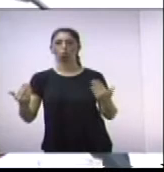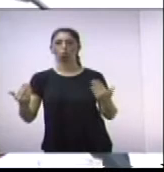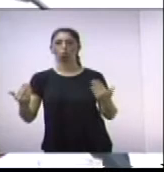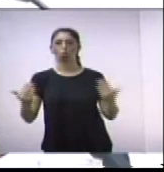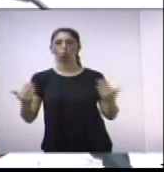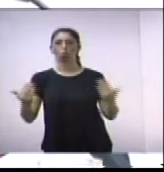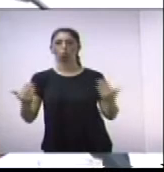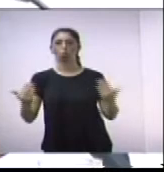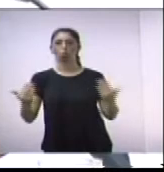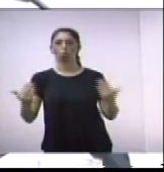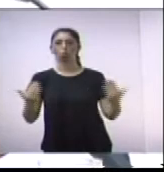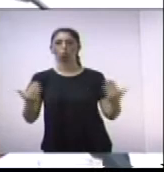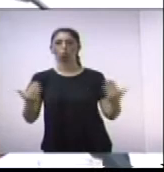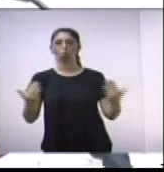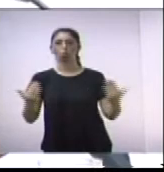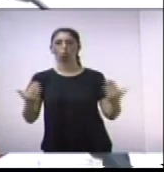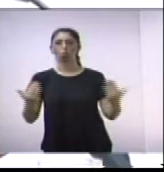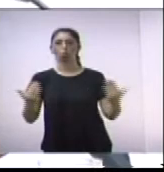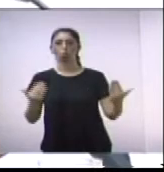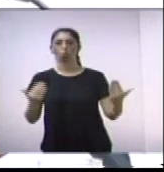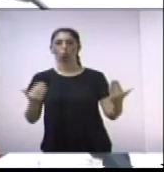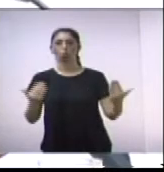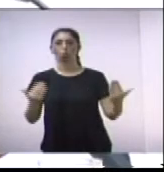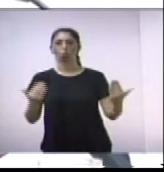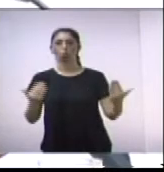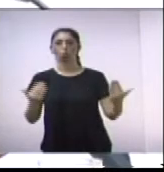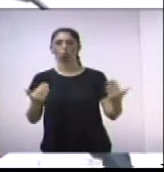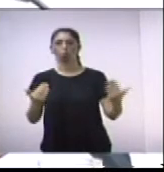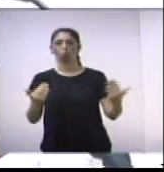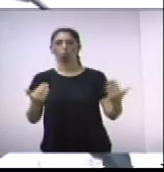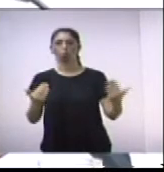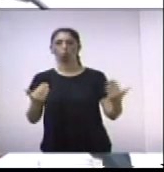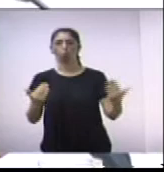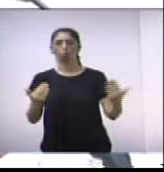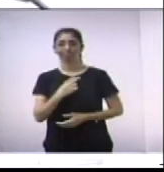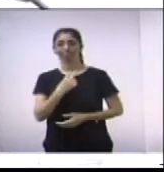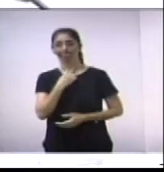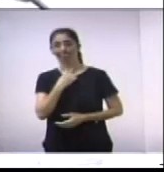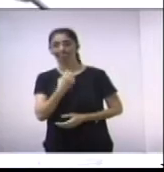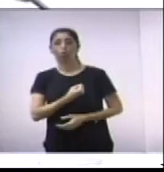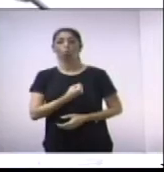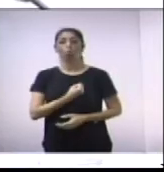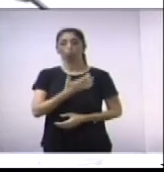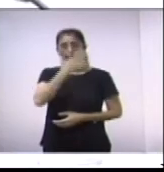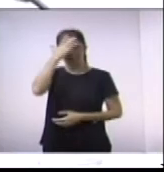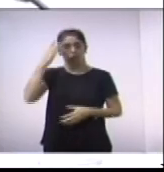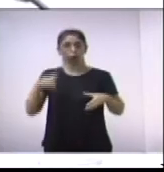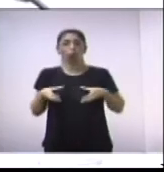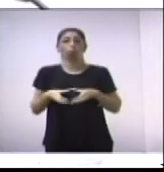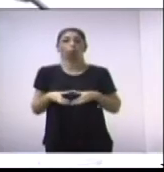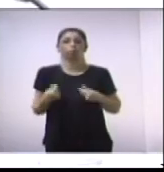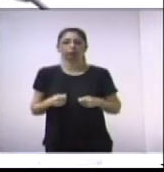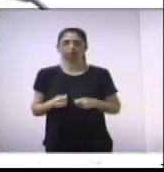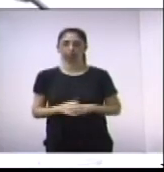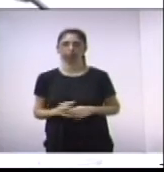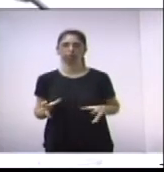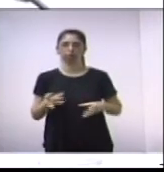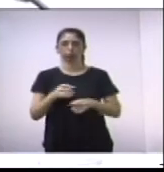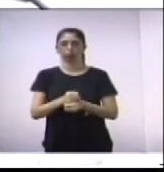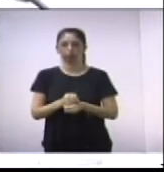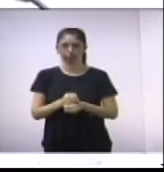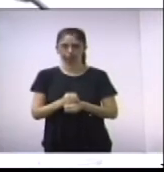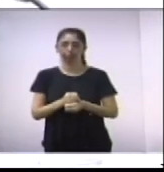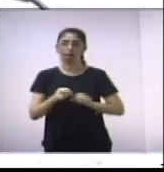judicial pertinente, que as escolas não possuíam número mínimo de participantes, que os menores foram empregados em trabalho noturno durante os